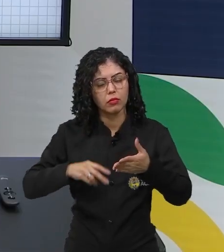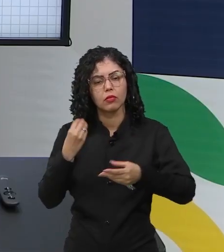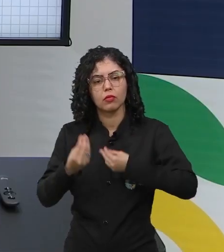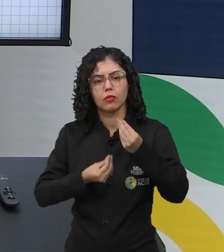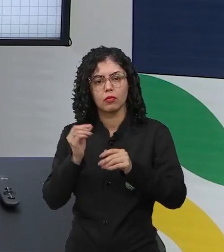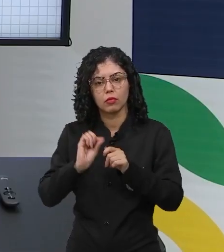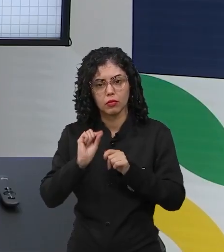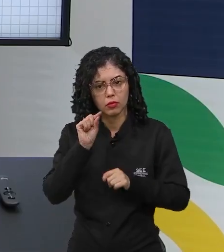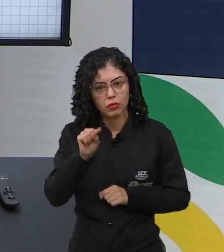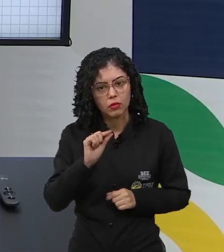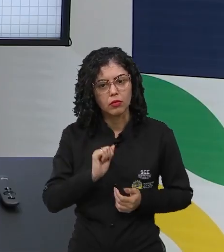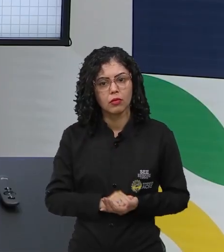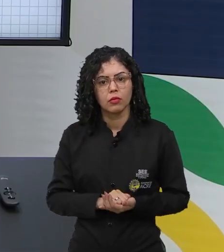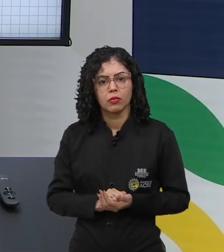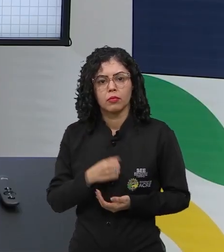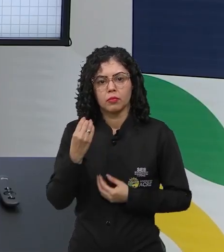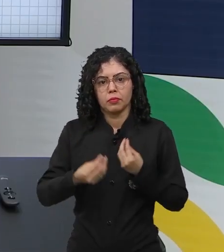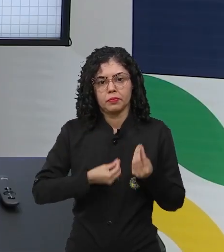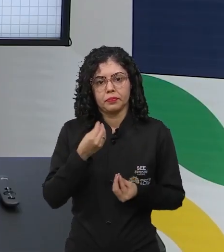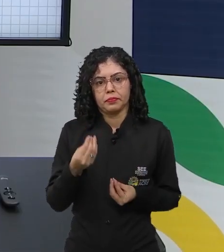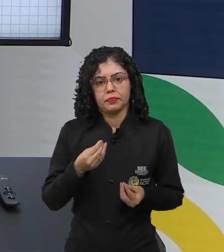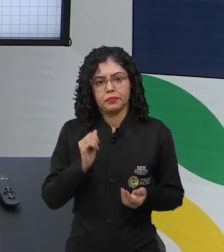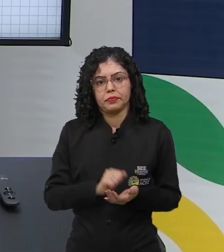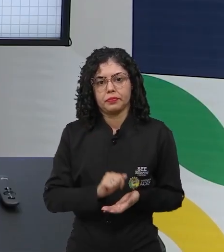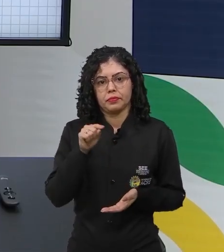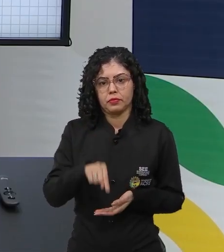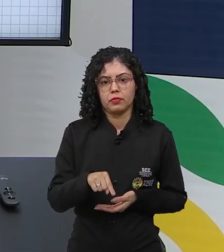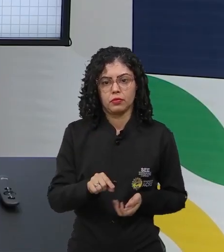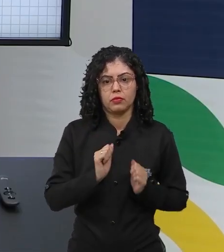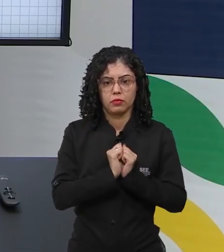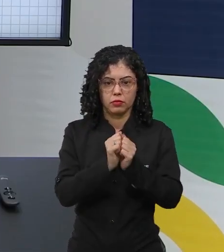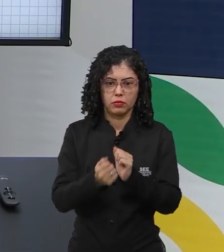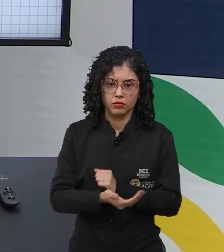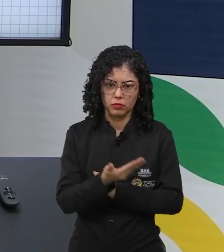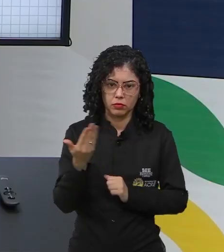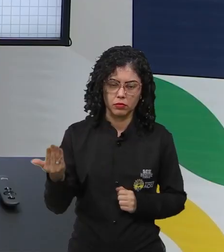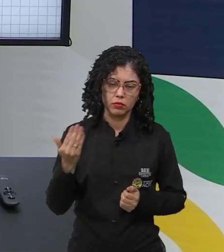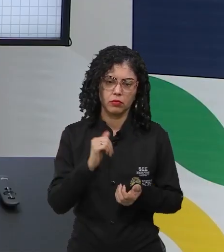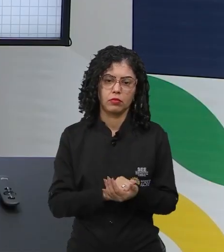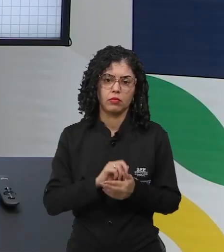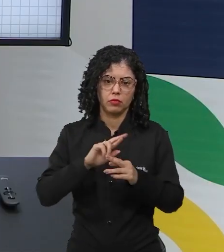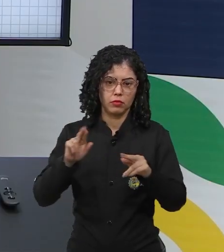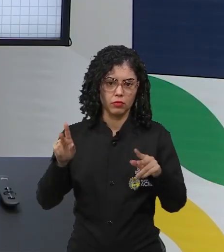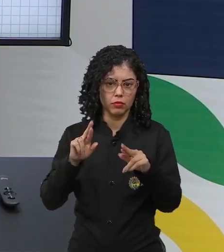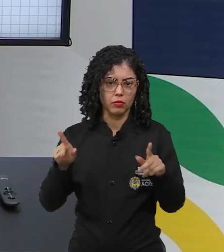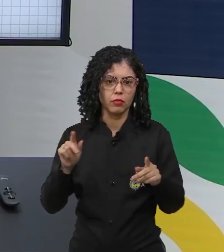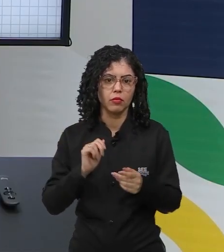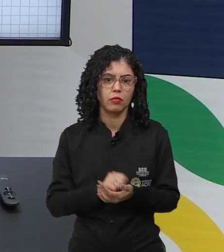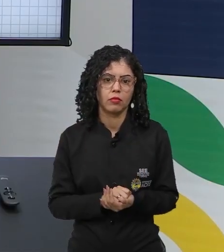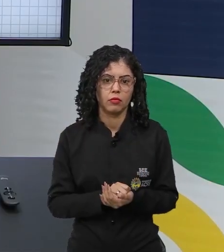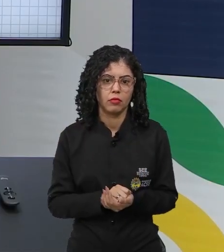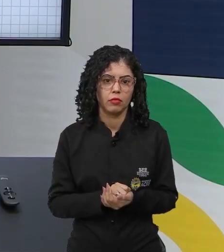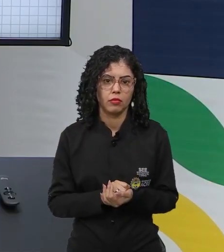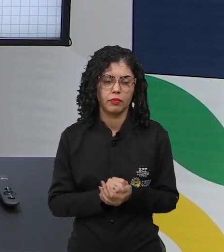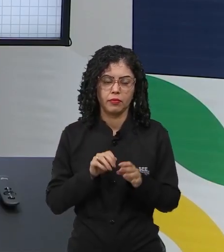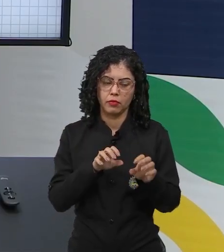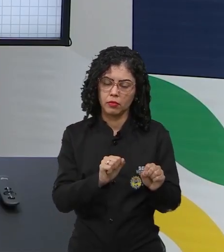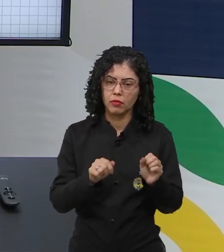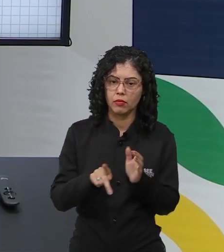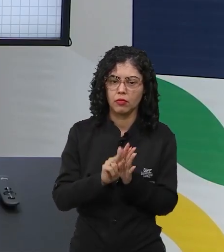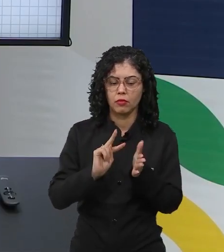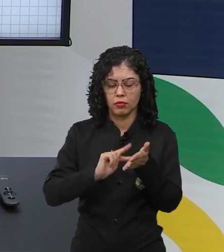faz isso? Exatamente como eu fiz aqui com vocês, desmembrando as palavras e pegando o